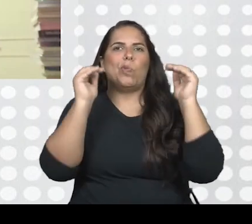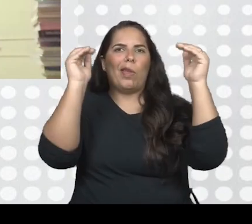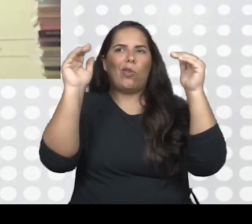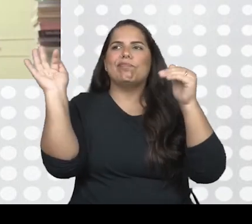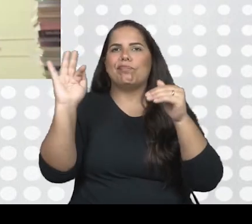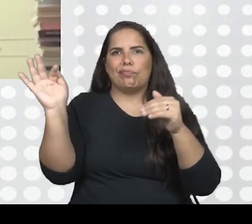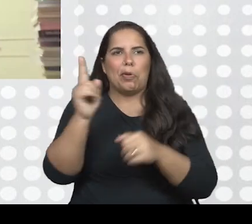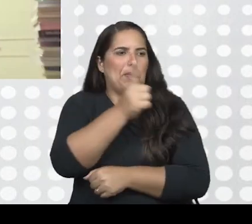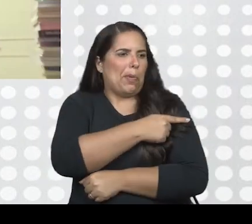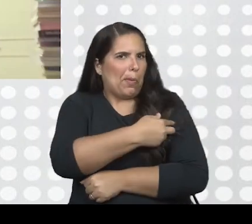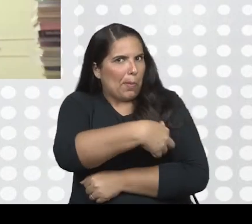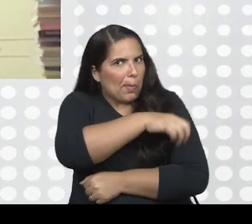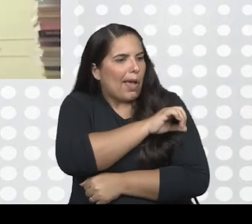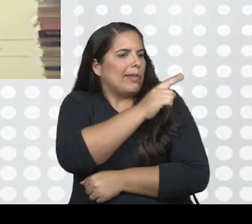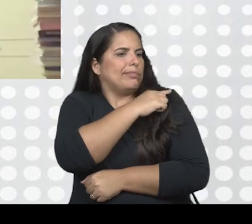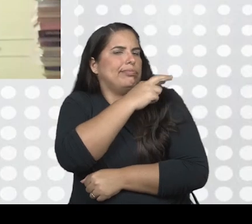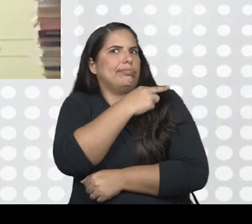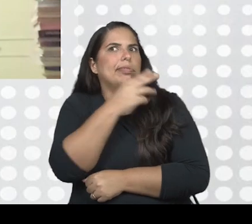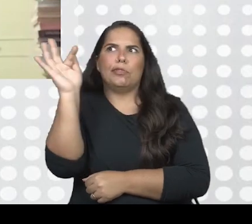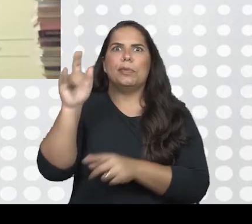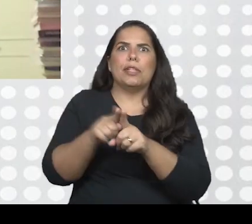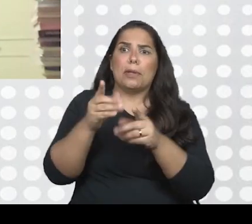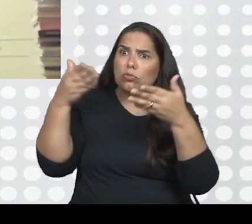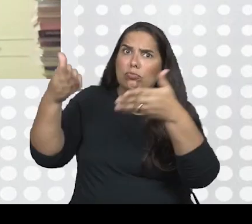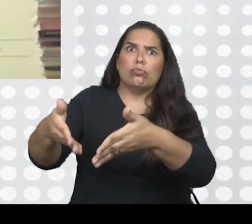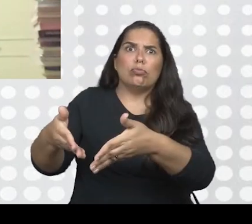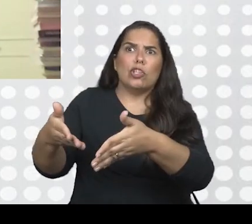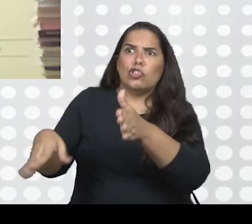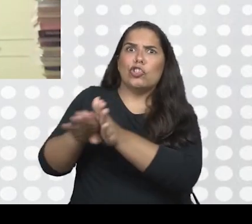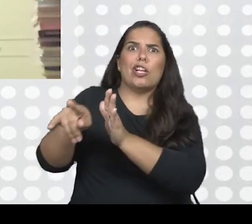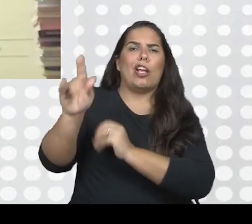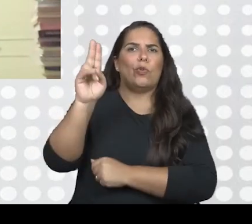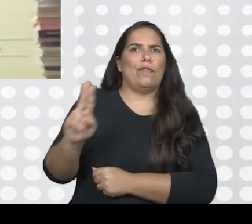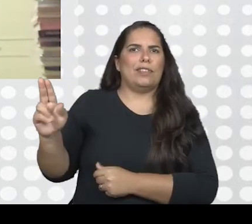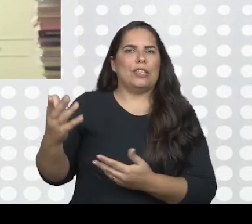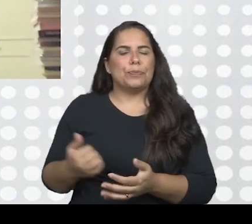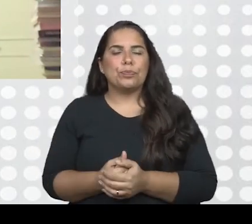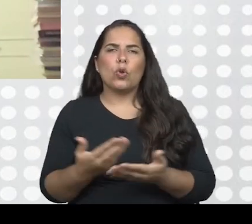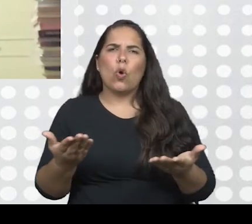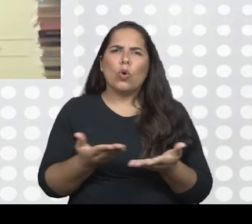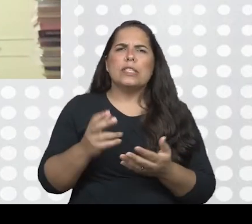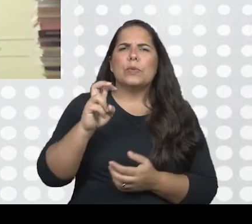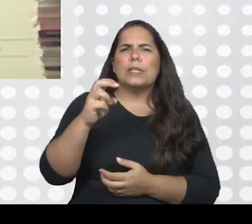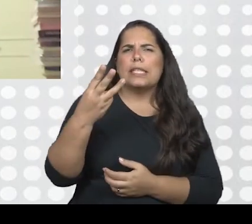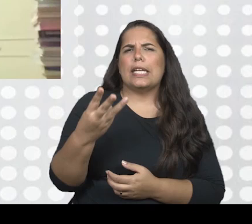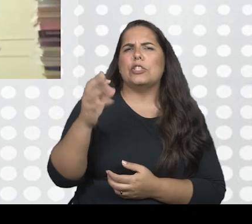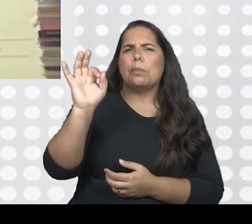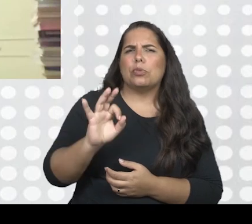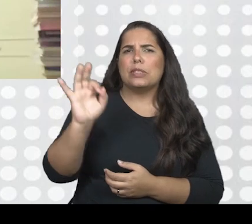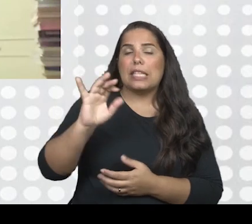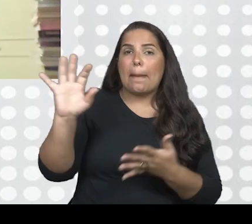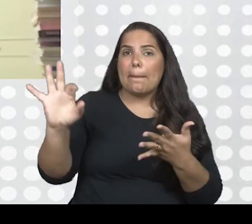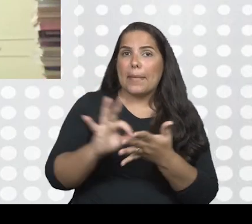superior, porque elas estão chegando na universidade. Hoje, cerca de 53%